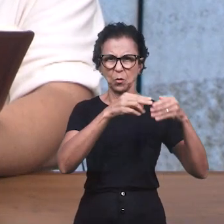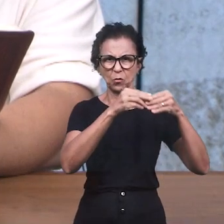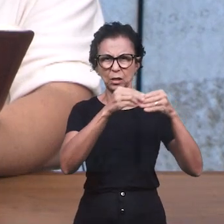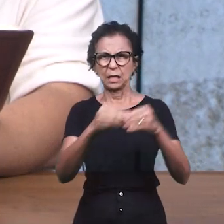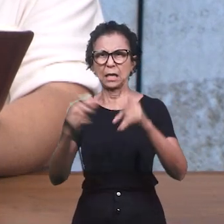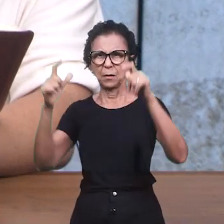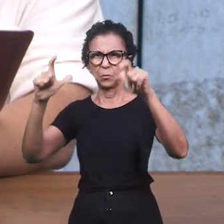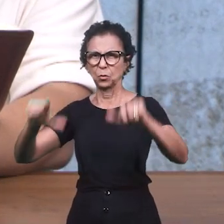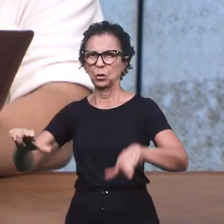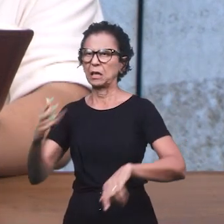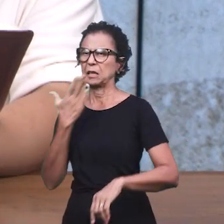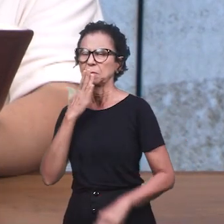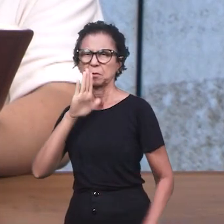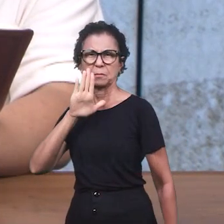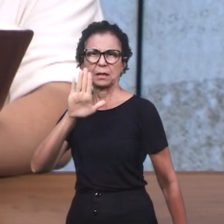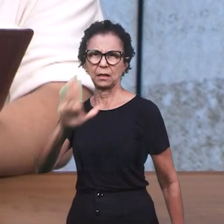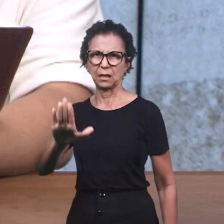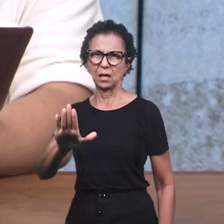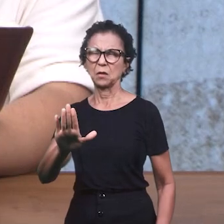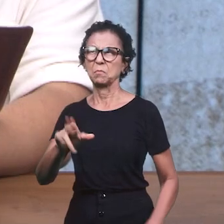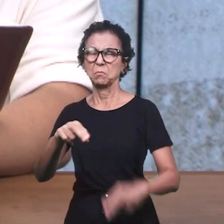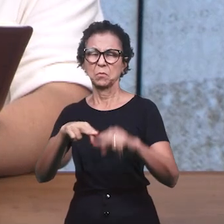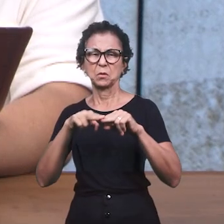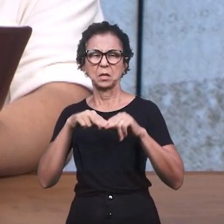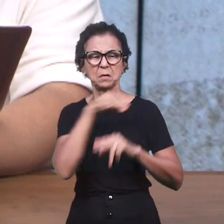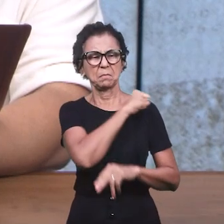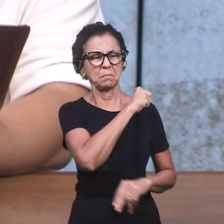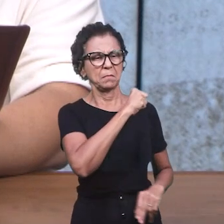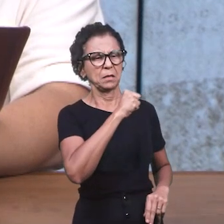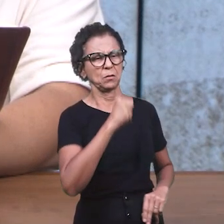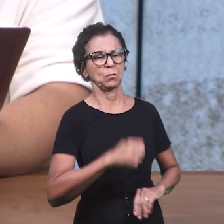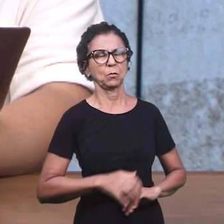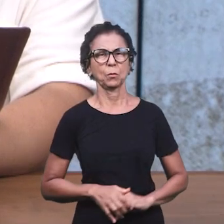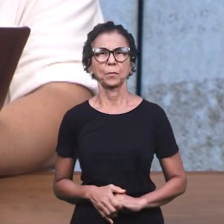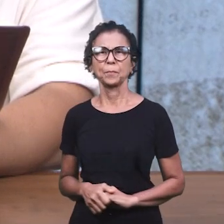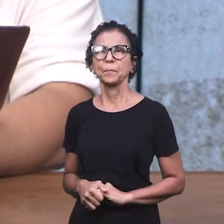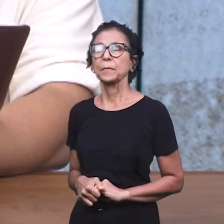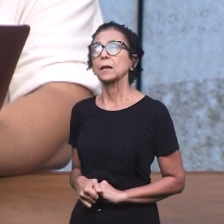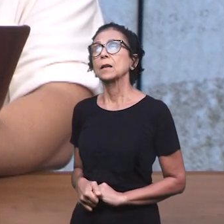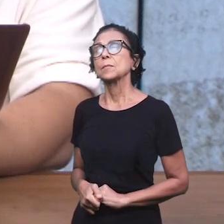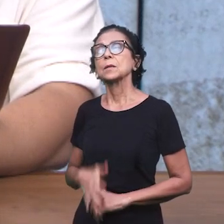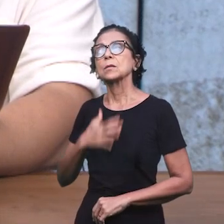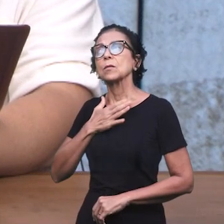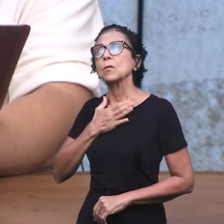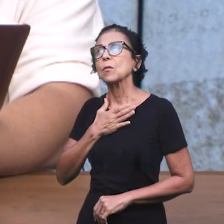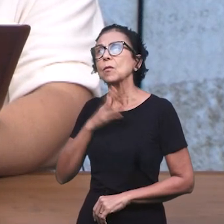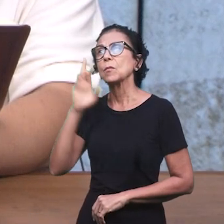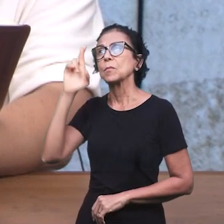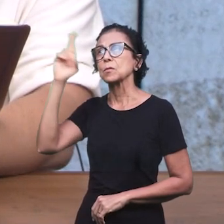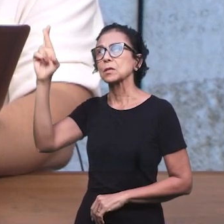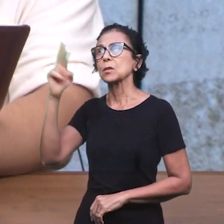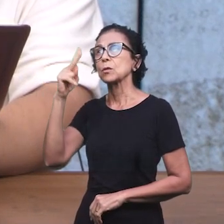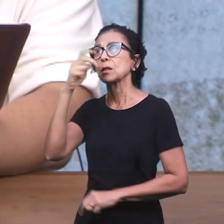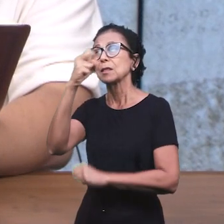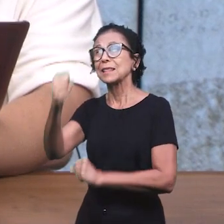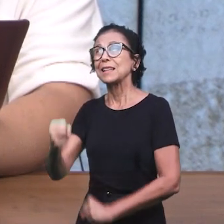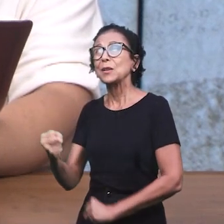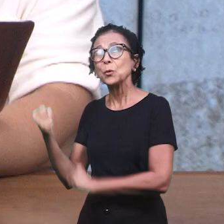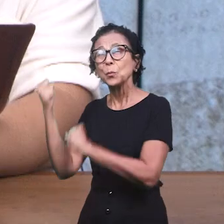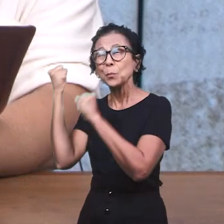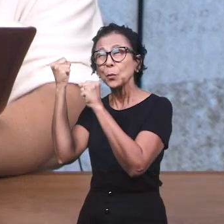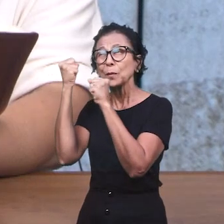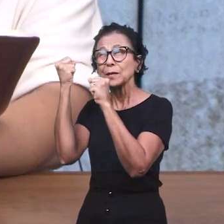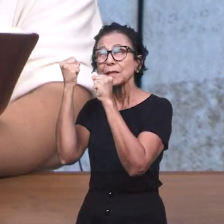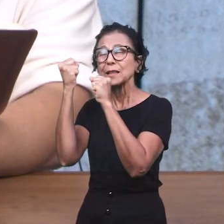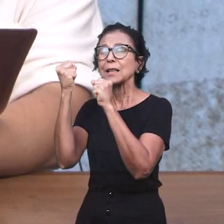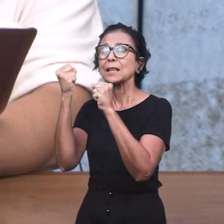deserto. Agora, pois, rogo-te que a força do meu Senhor se engrandeça, como tens